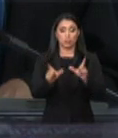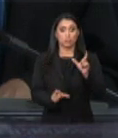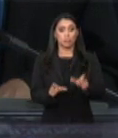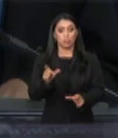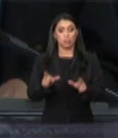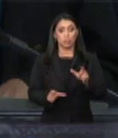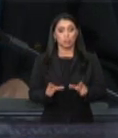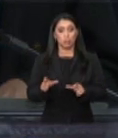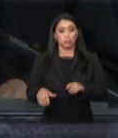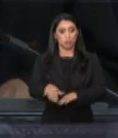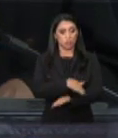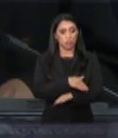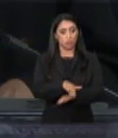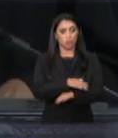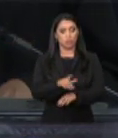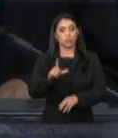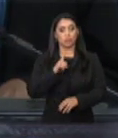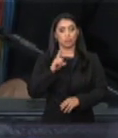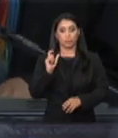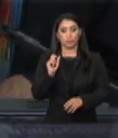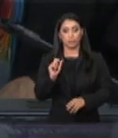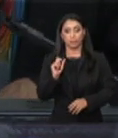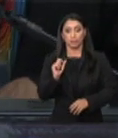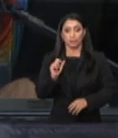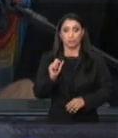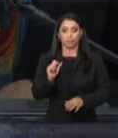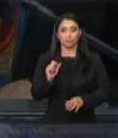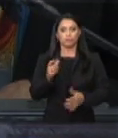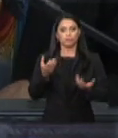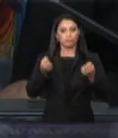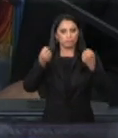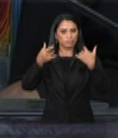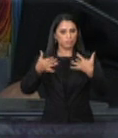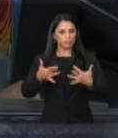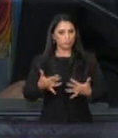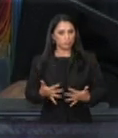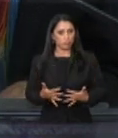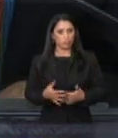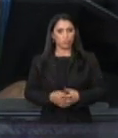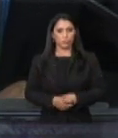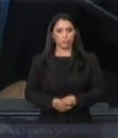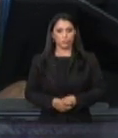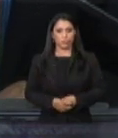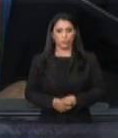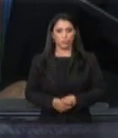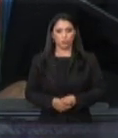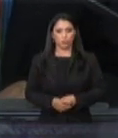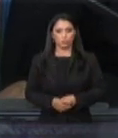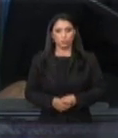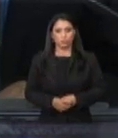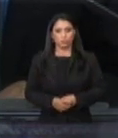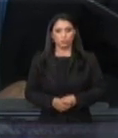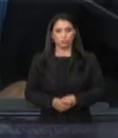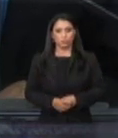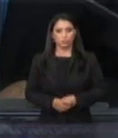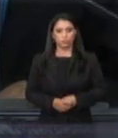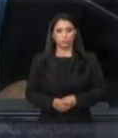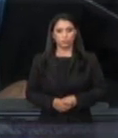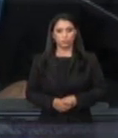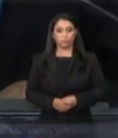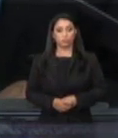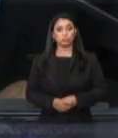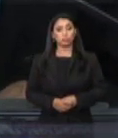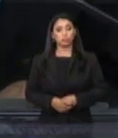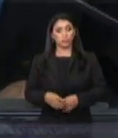de rua cabe ressaltar e contextualizar Obrigada que a situação de rua